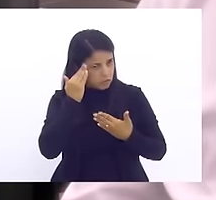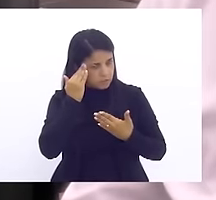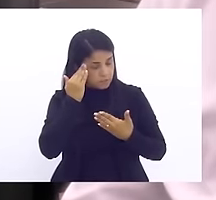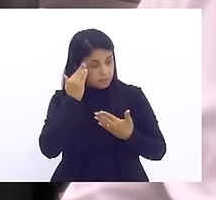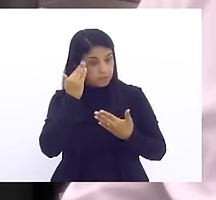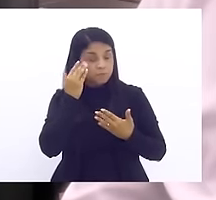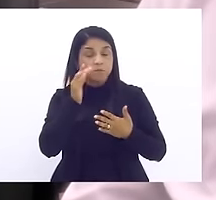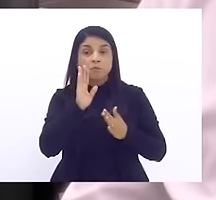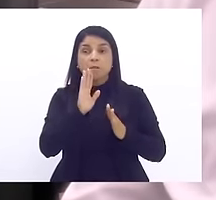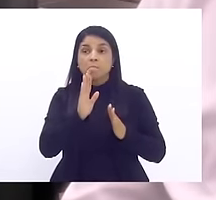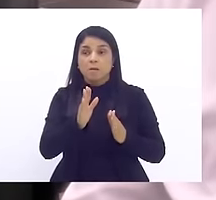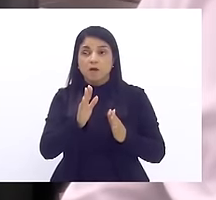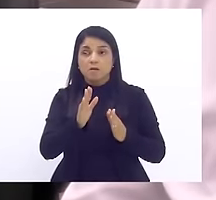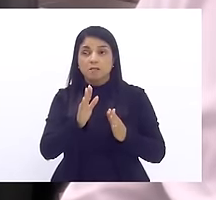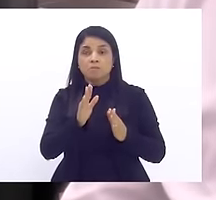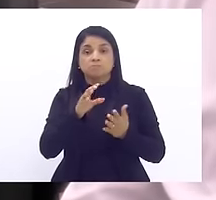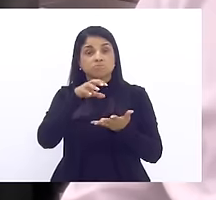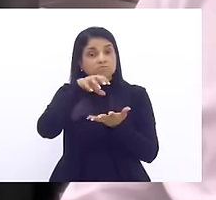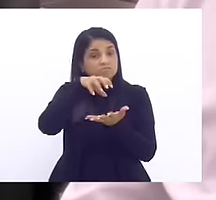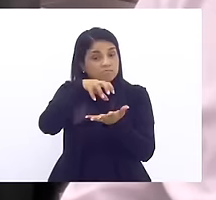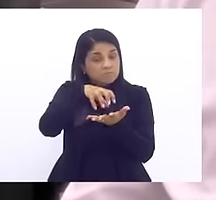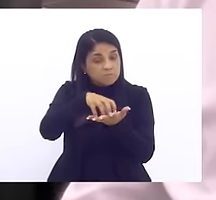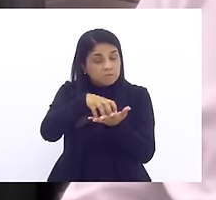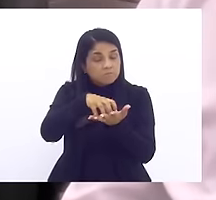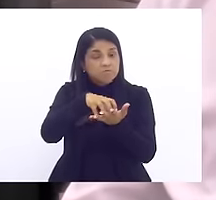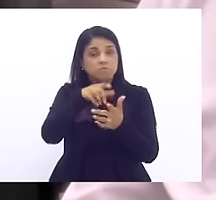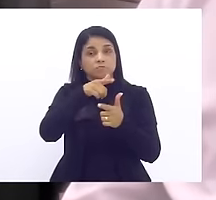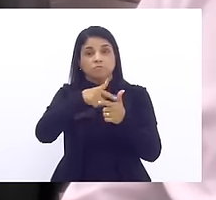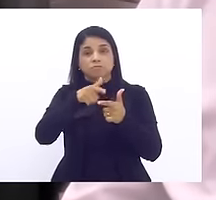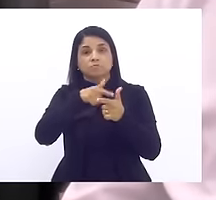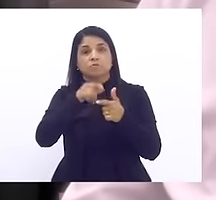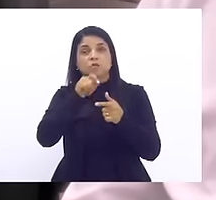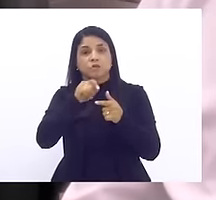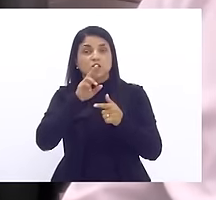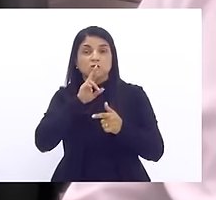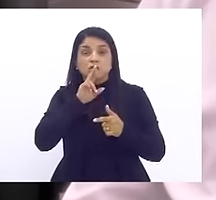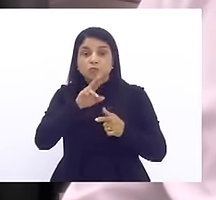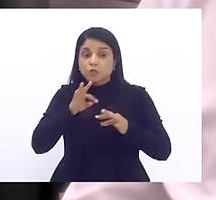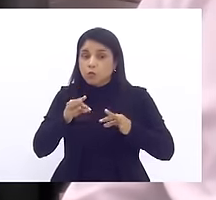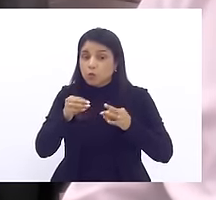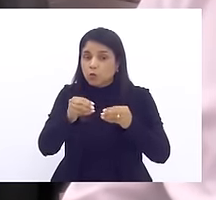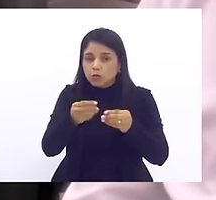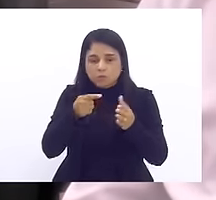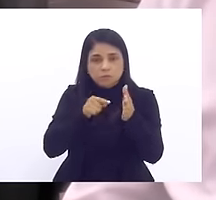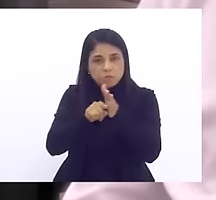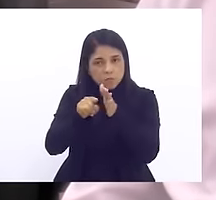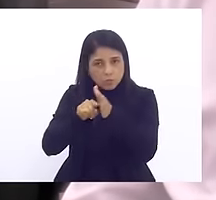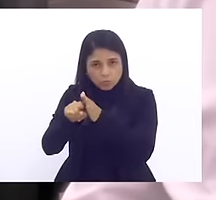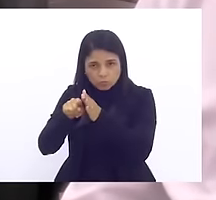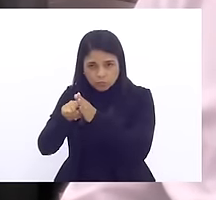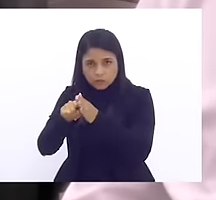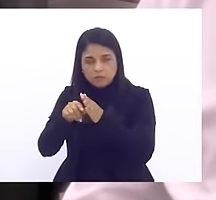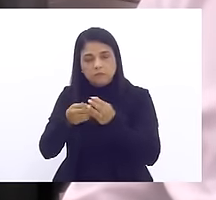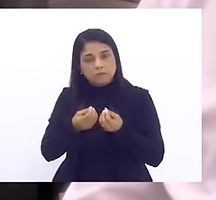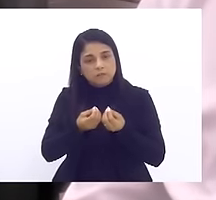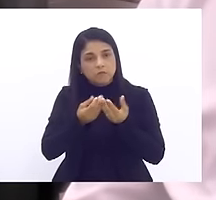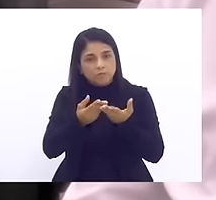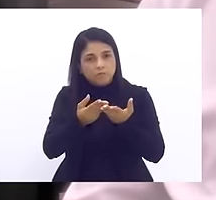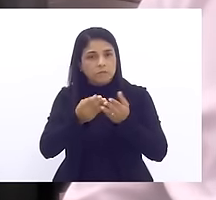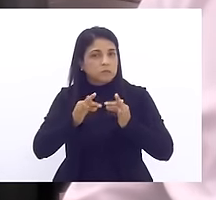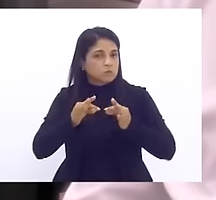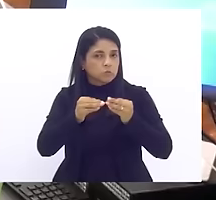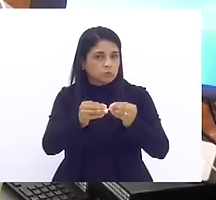mas a questão central é nós podemos responder absolutamente todas as perguntas e fornecer os elementos de interesse